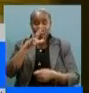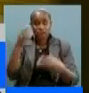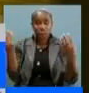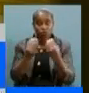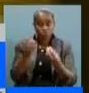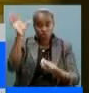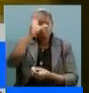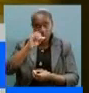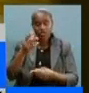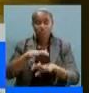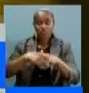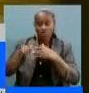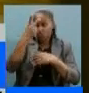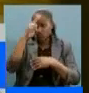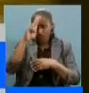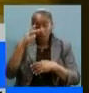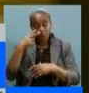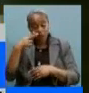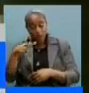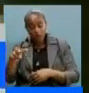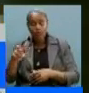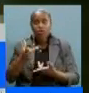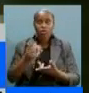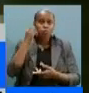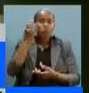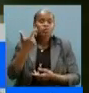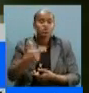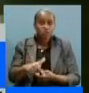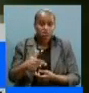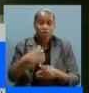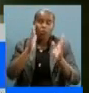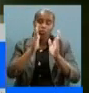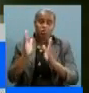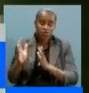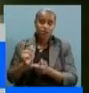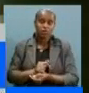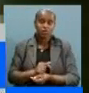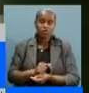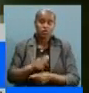Governo, estão a envidar esforços para observarem como está o processo pré-eleitoral.